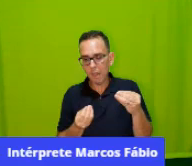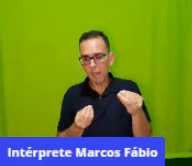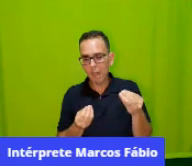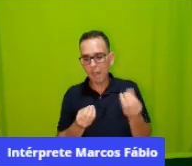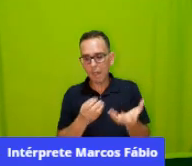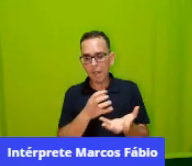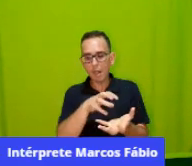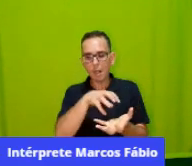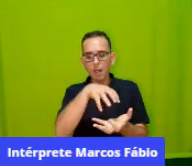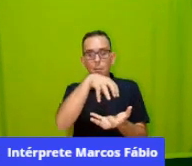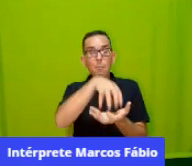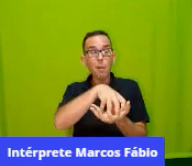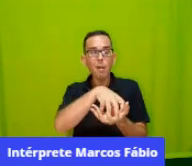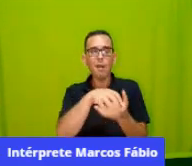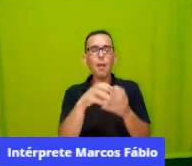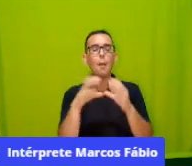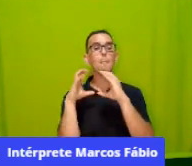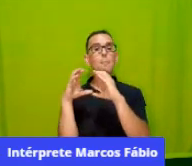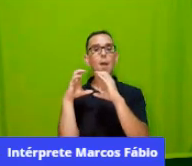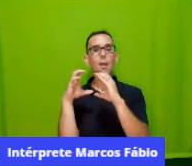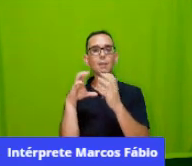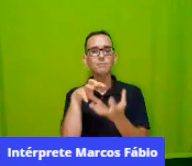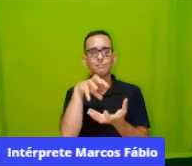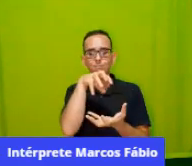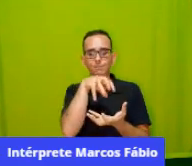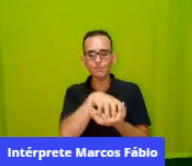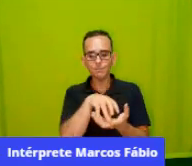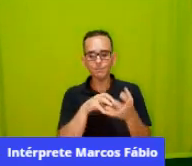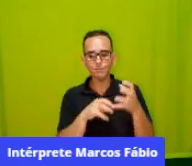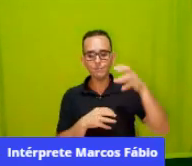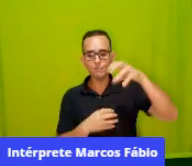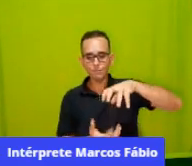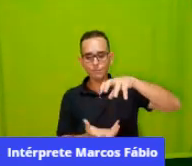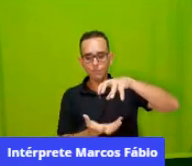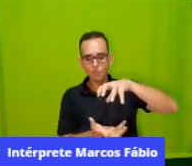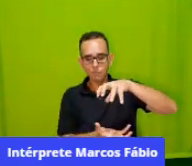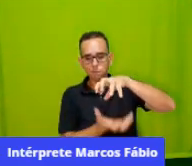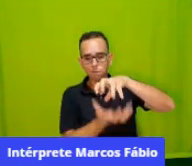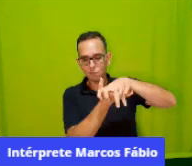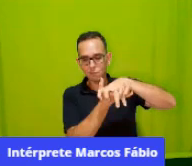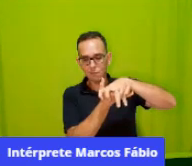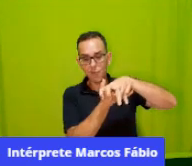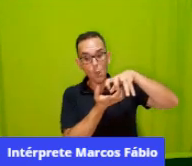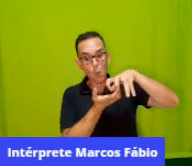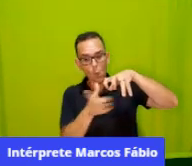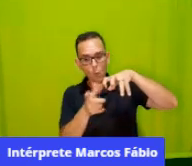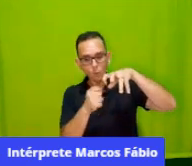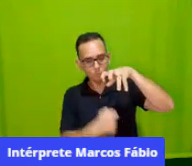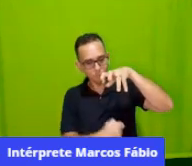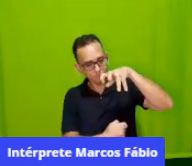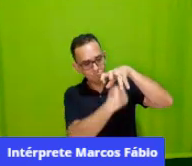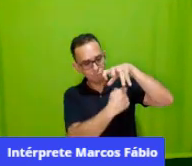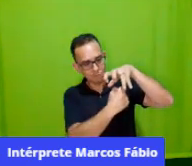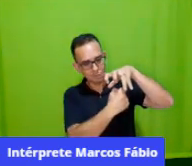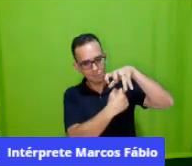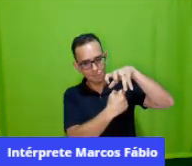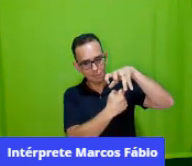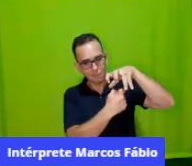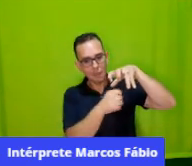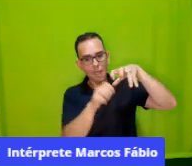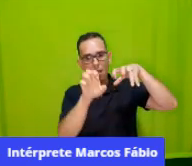grande. Então, eu posso trazer a bolinha da nossa amiga Silmara, que, ó, ela é